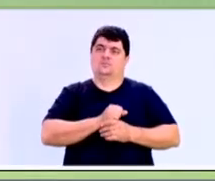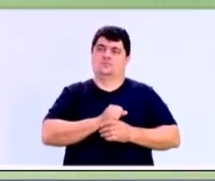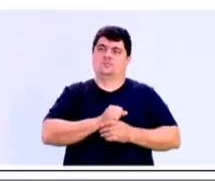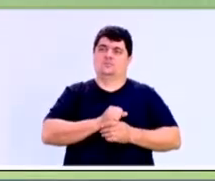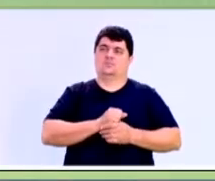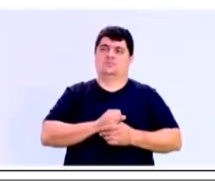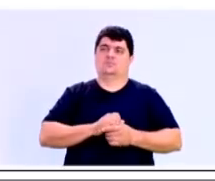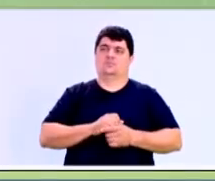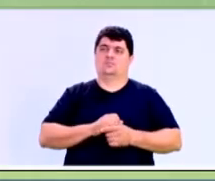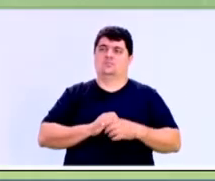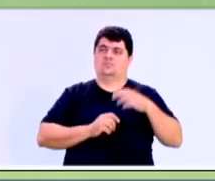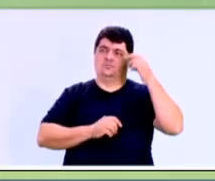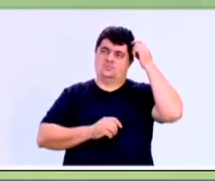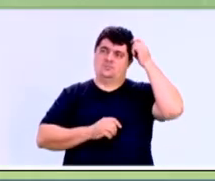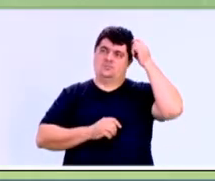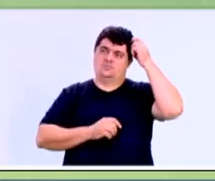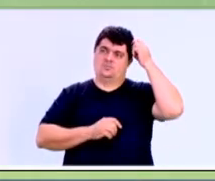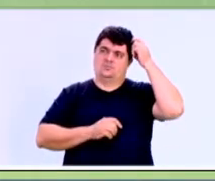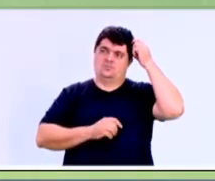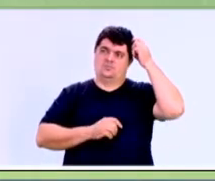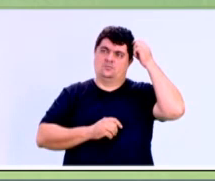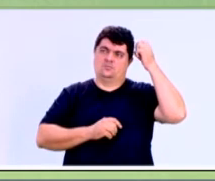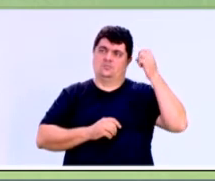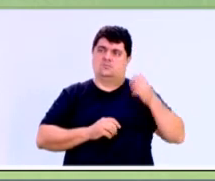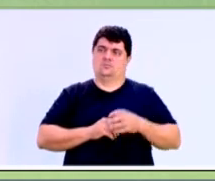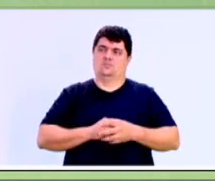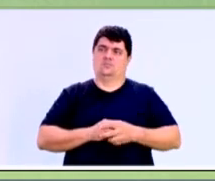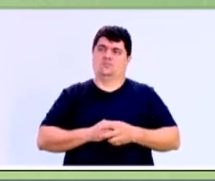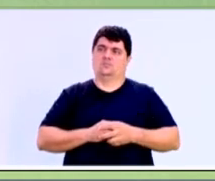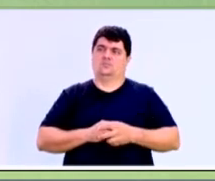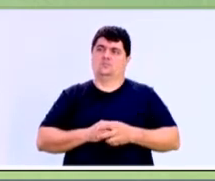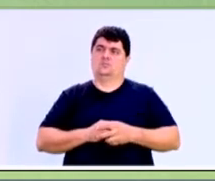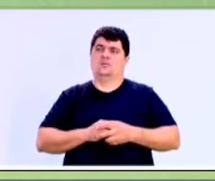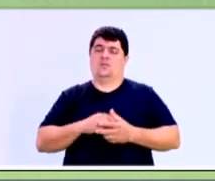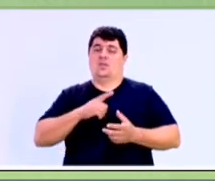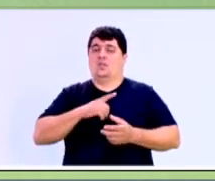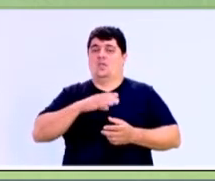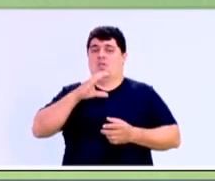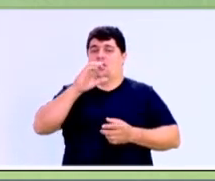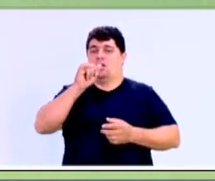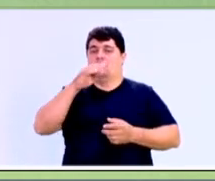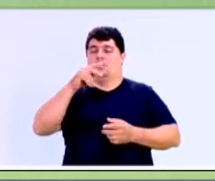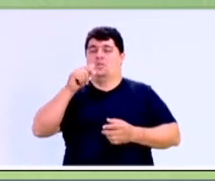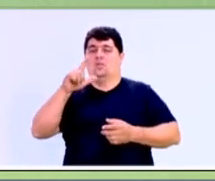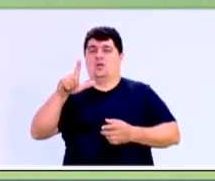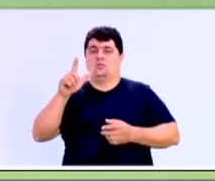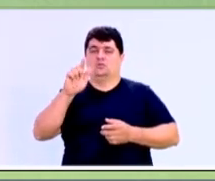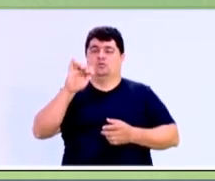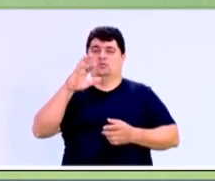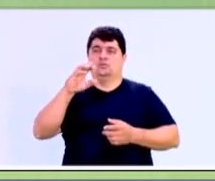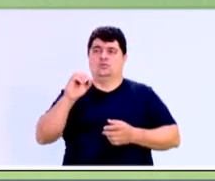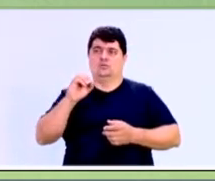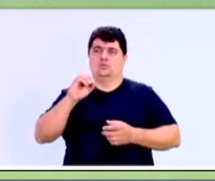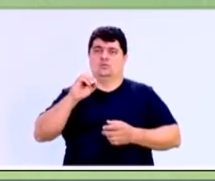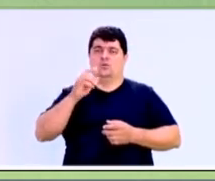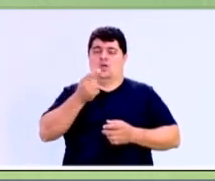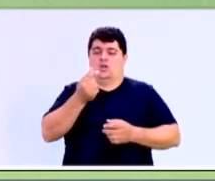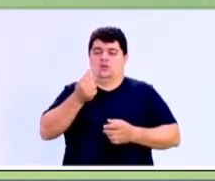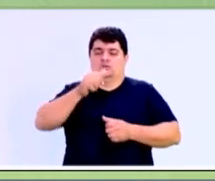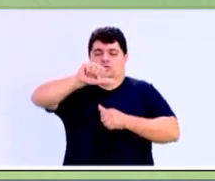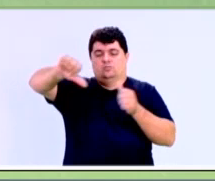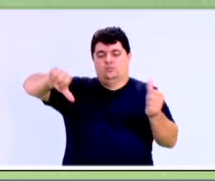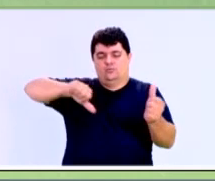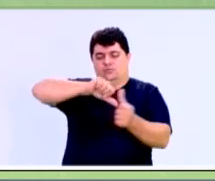passar os três. A informação. Aqui está o nosso capital de giro, que é o quanto que eu tenho girando na minha empresa, ou